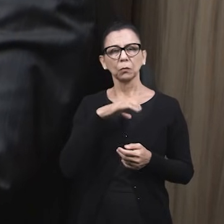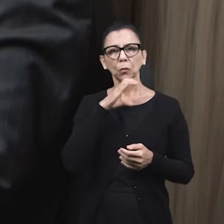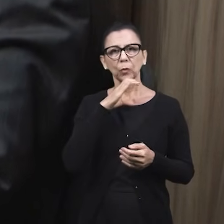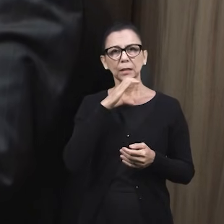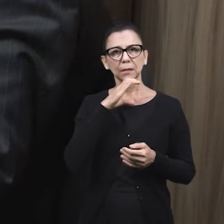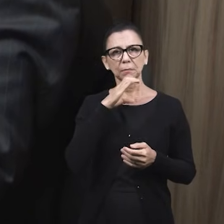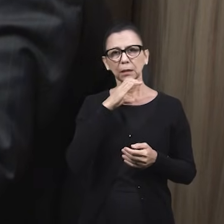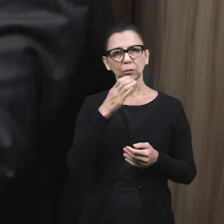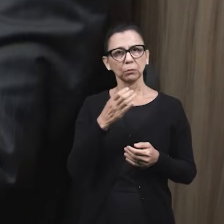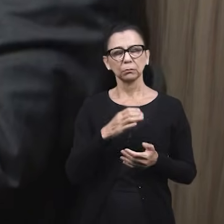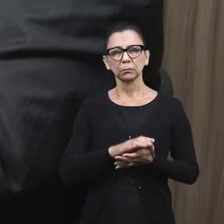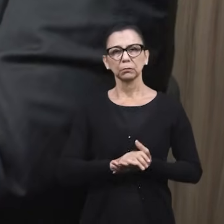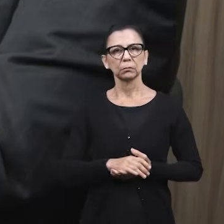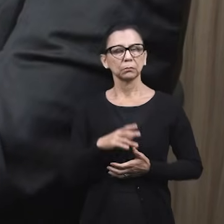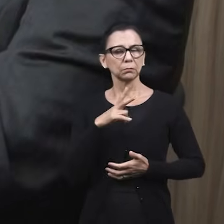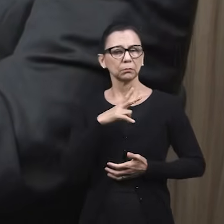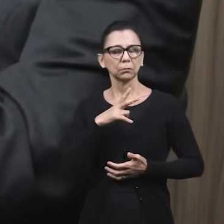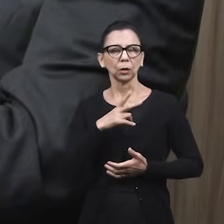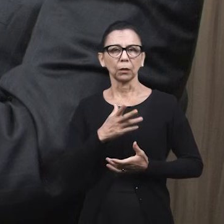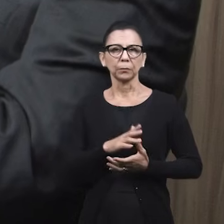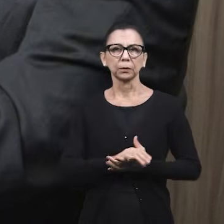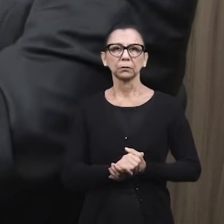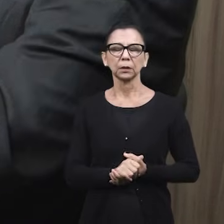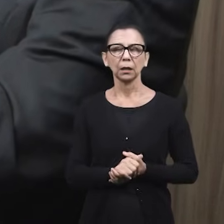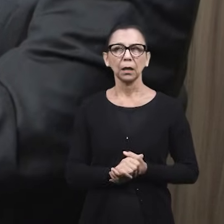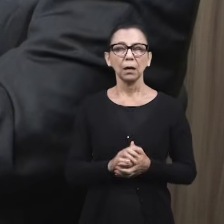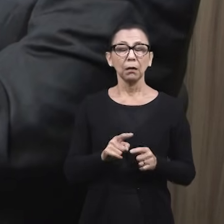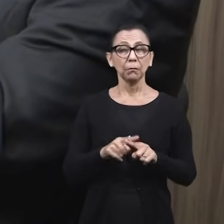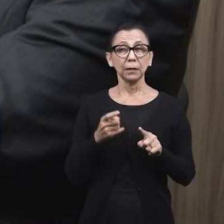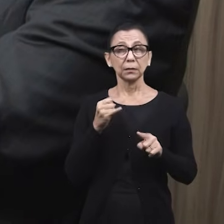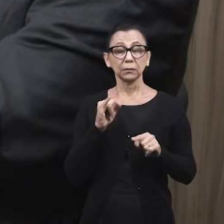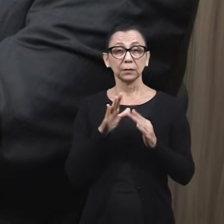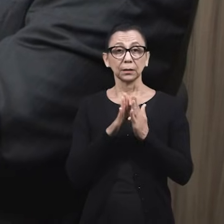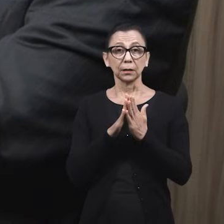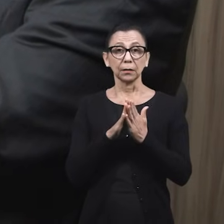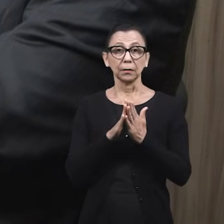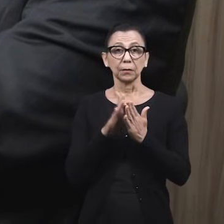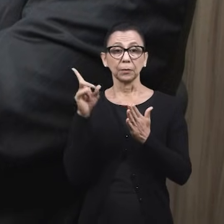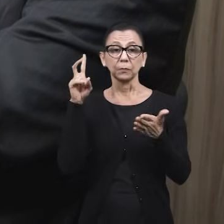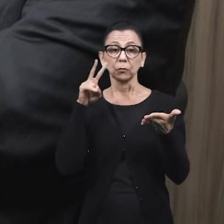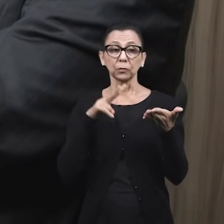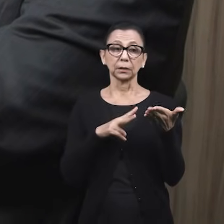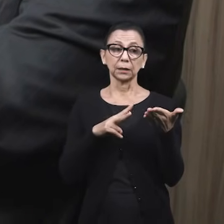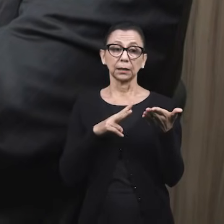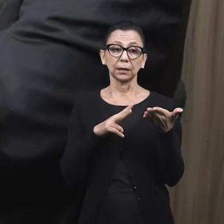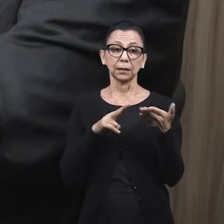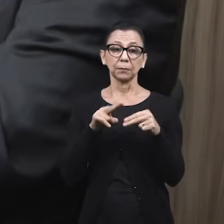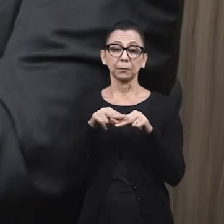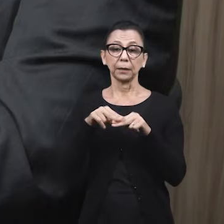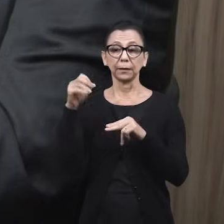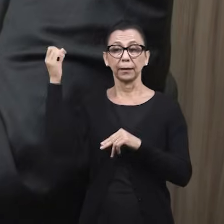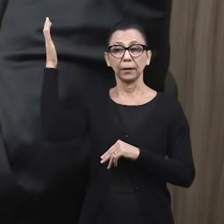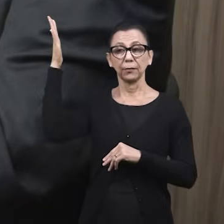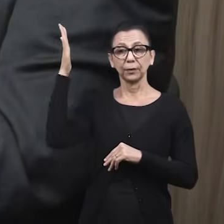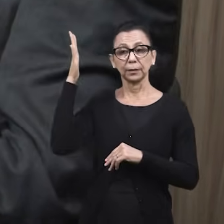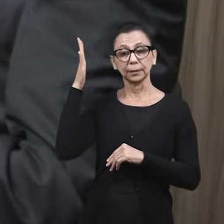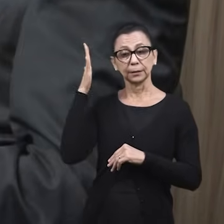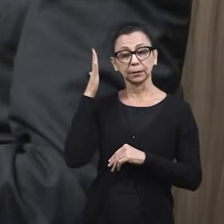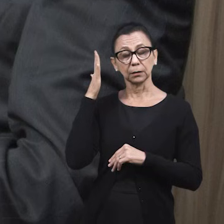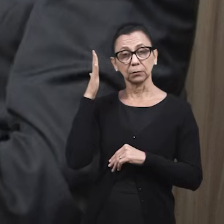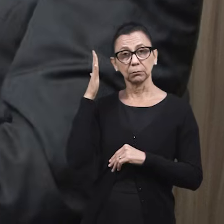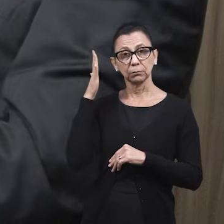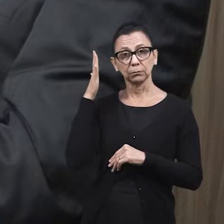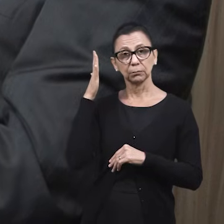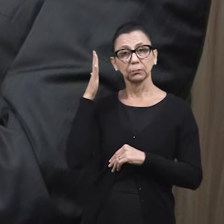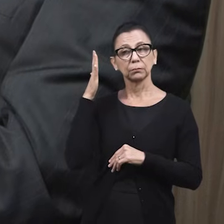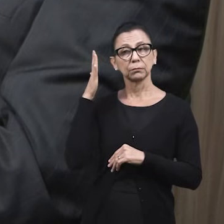escrito. Aí começamos a entender, entrar devagarzinho na consulta à palavra, né? Quando a